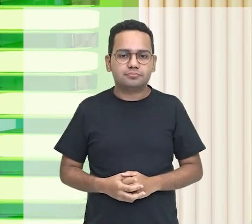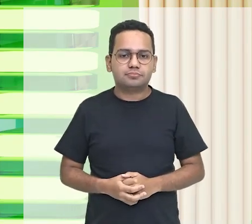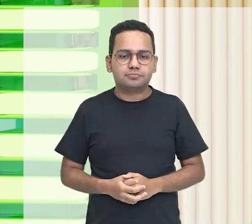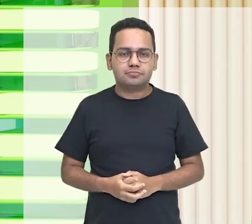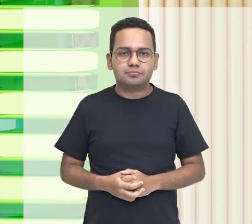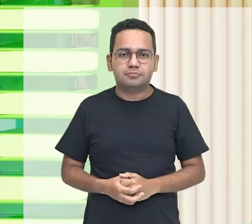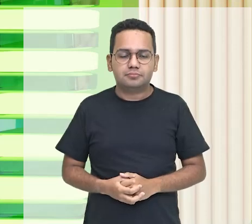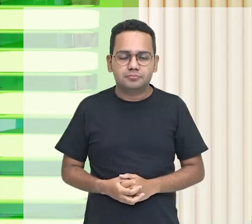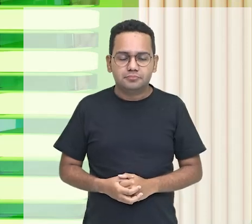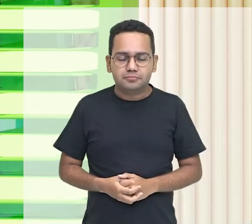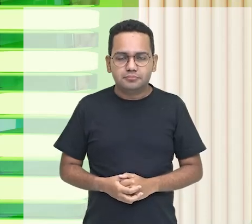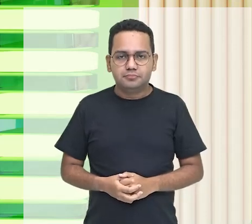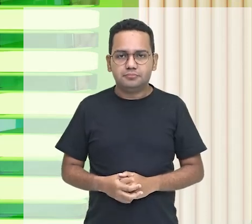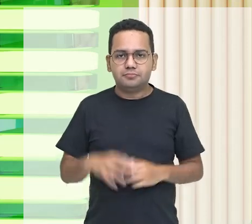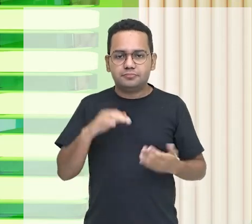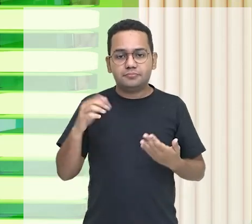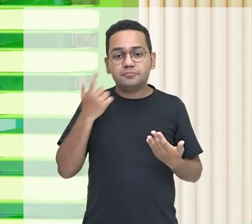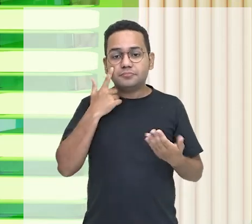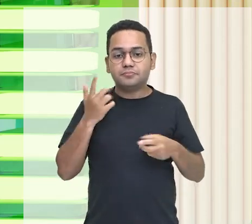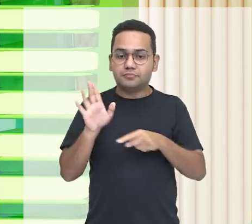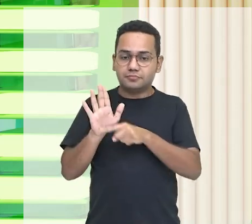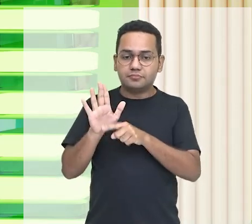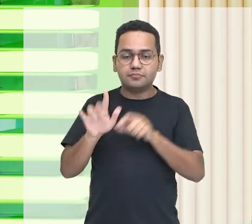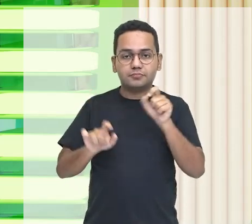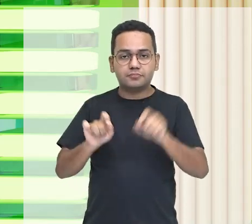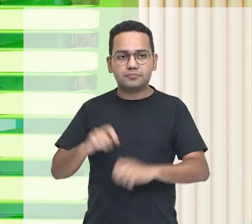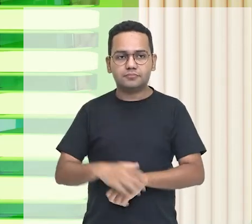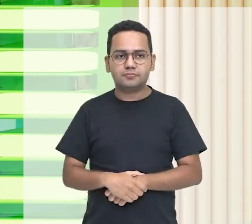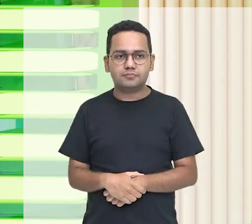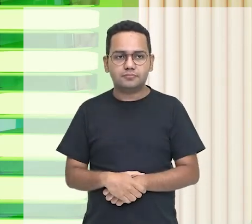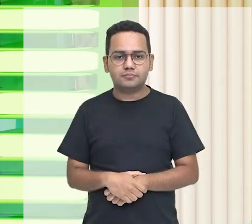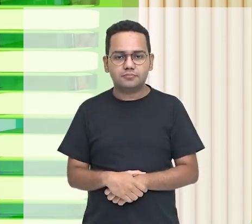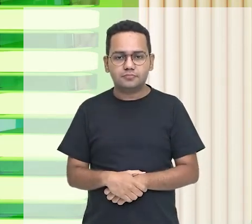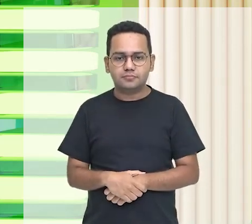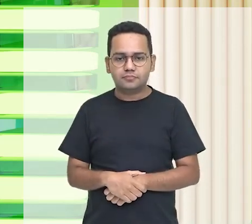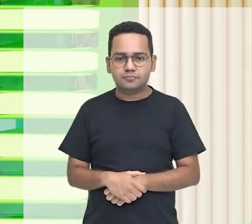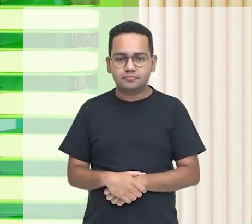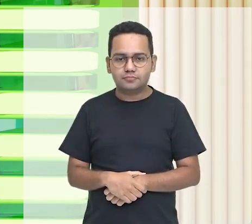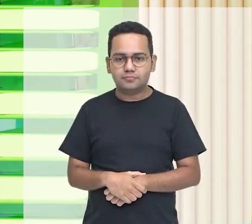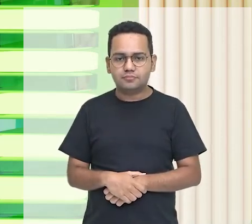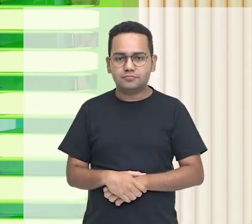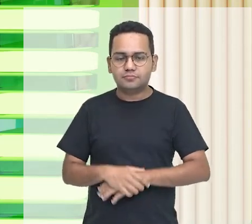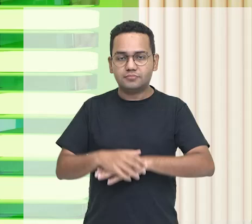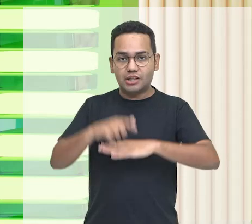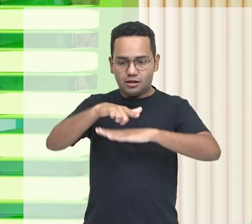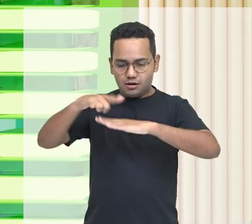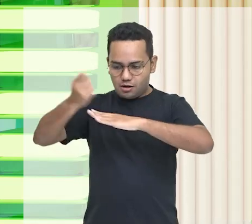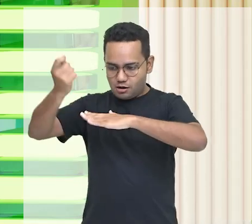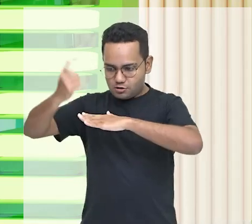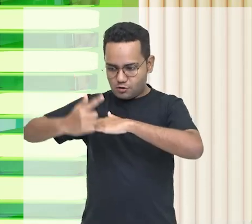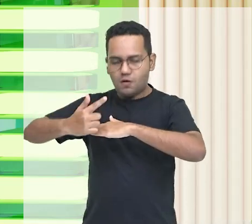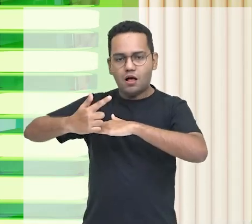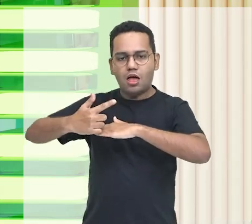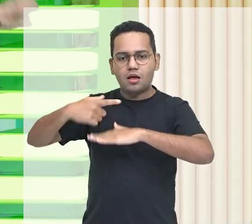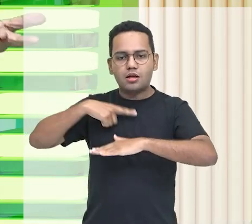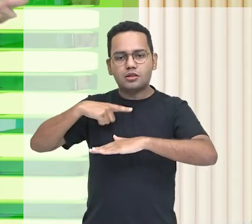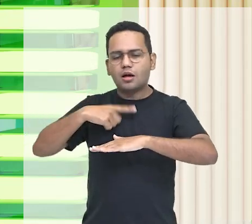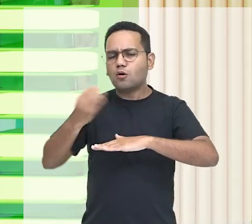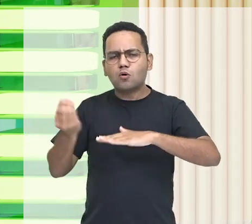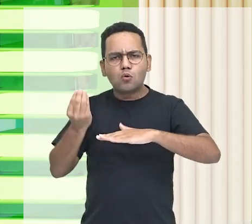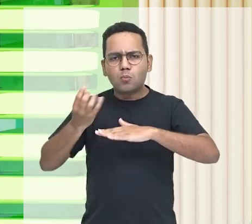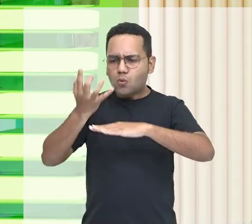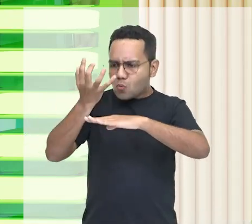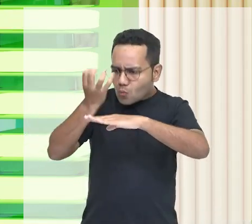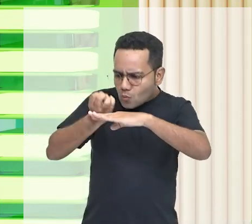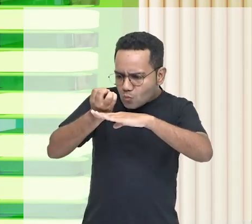Muito bem. Nesta animação falamos sobre a energia solar e como ela pode ser